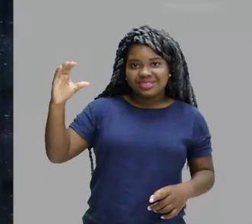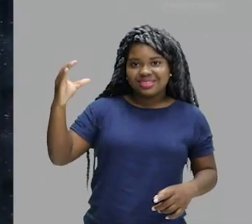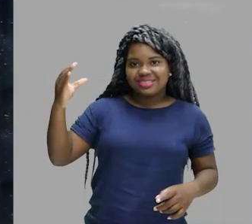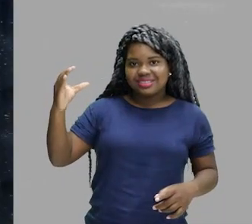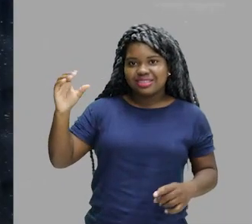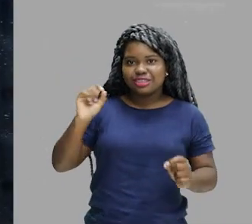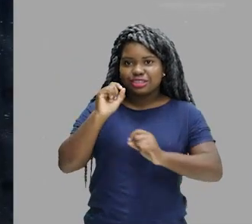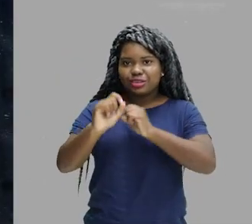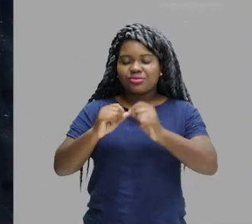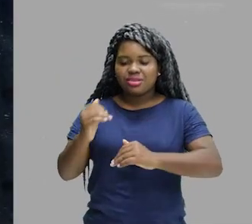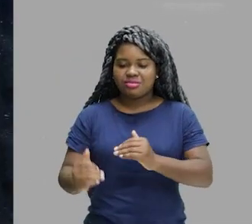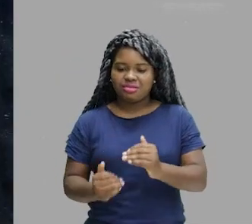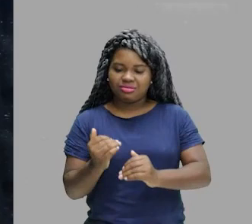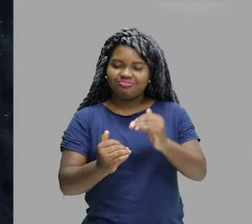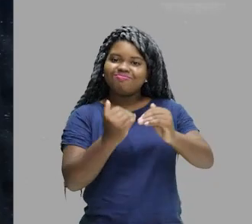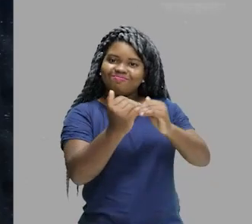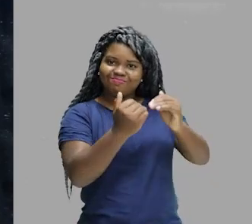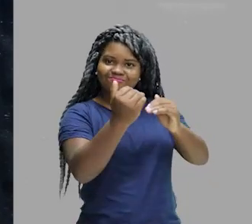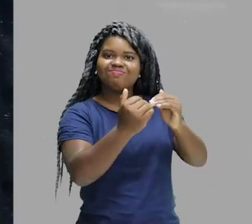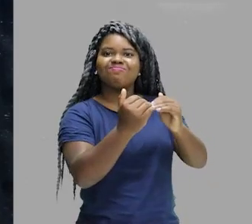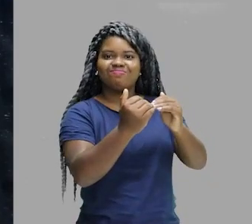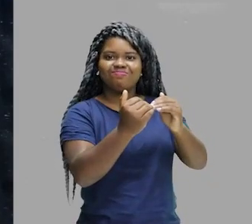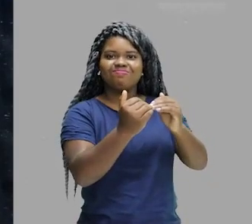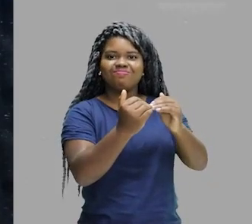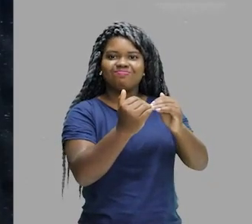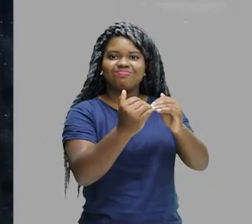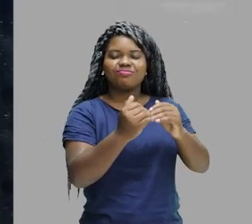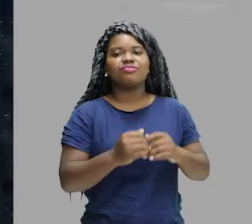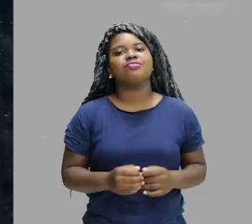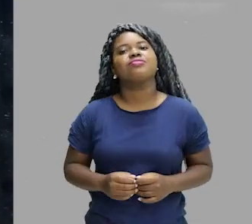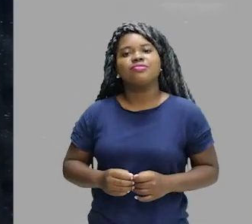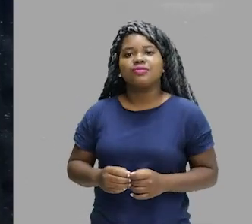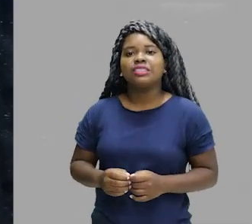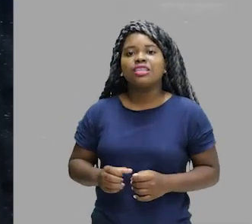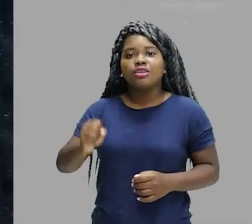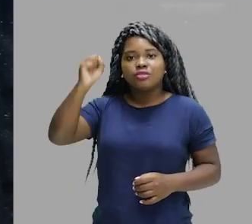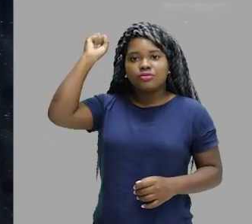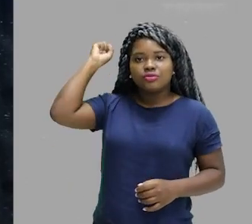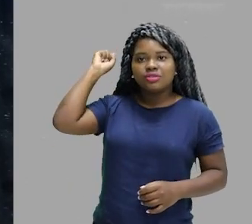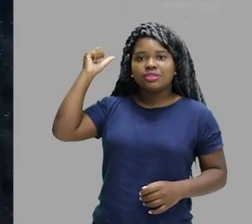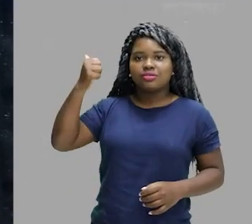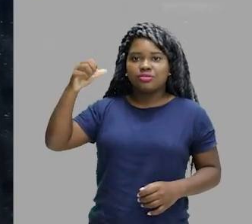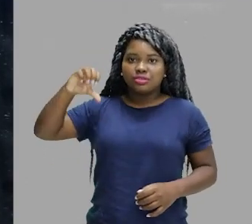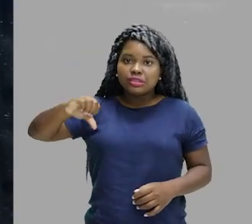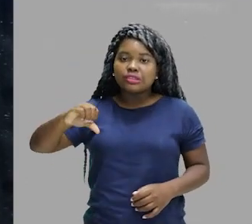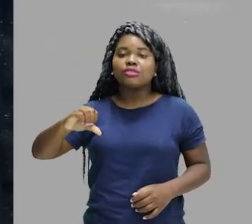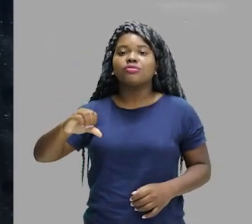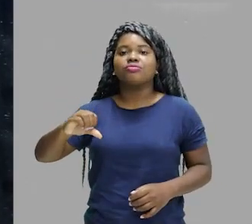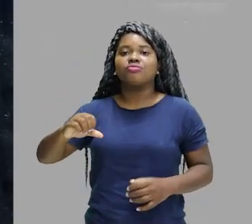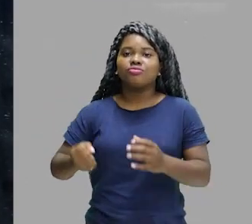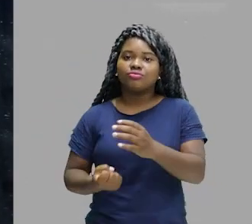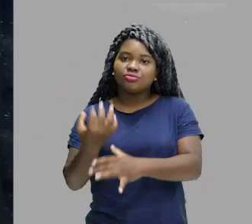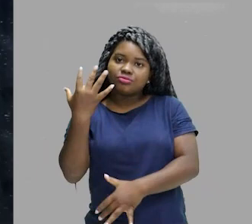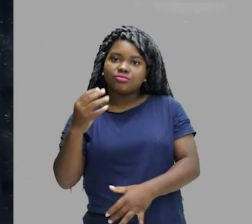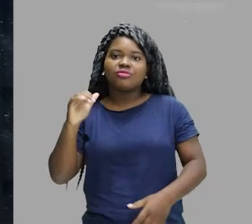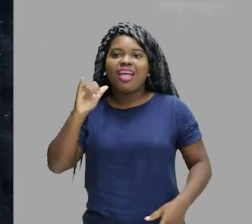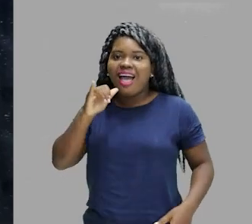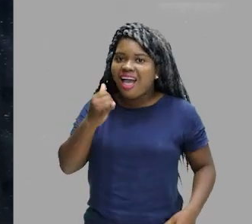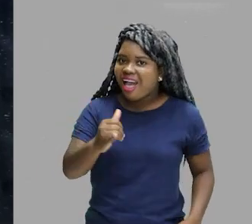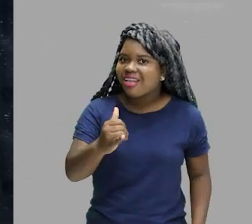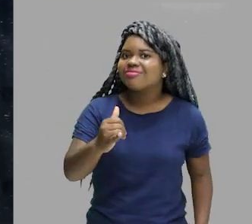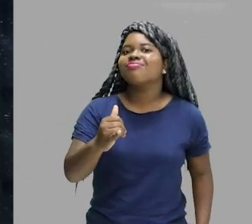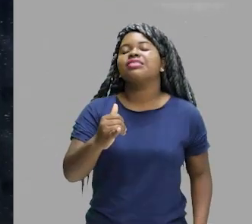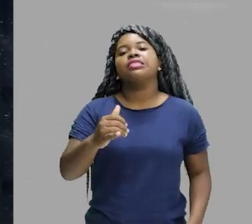XIX. Como assim? Lembra que eu falei de mudanças? Então, no século XIX surgiu a eletricidade. No século XIX, as primeiras